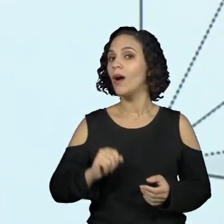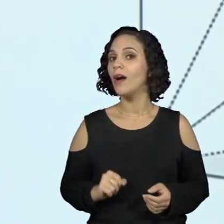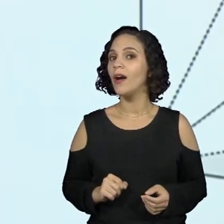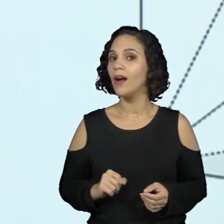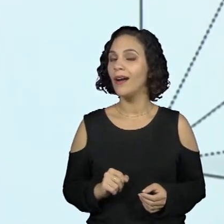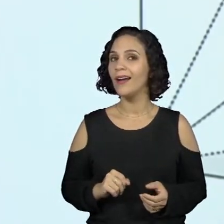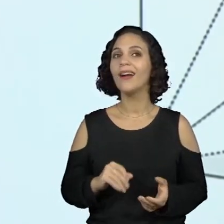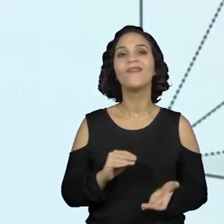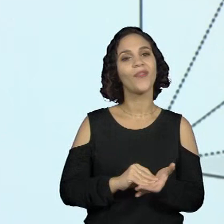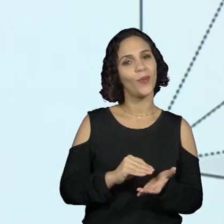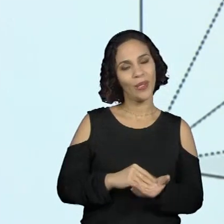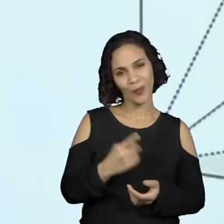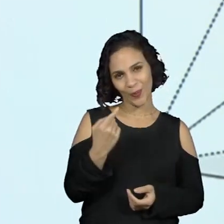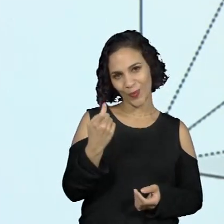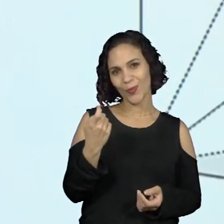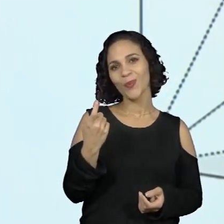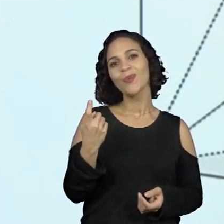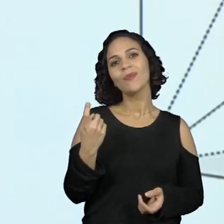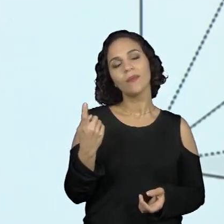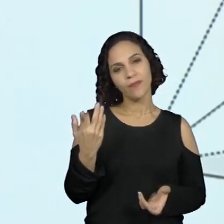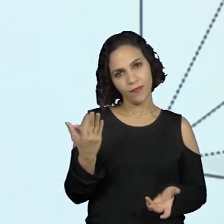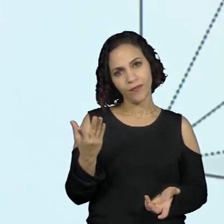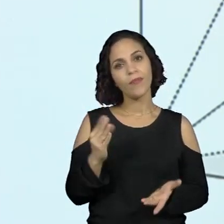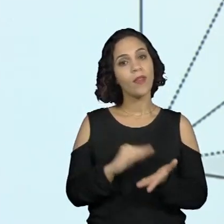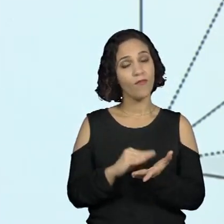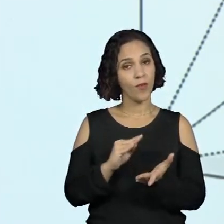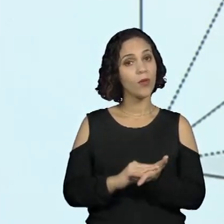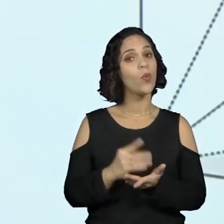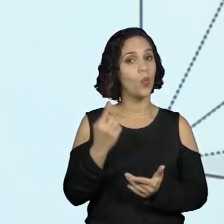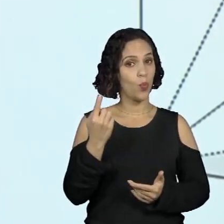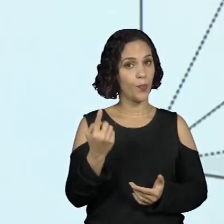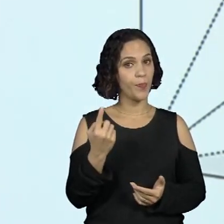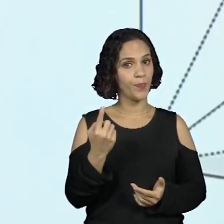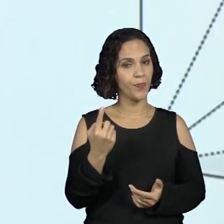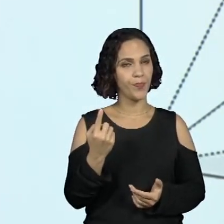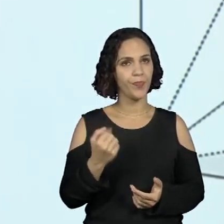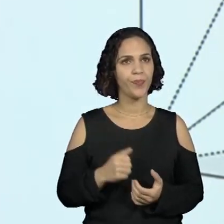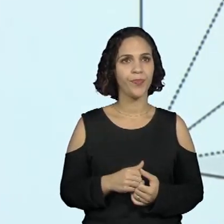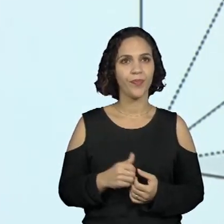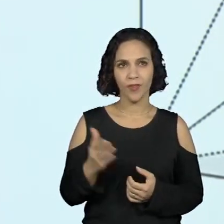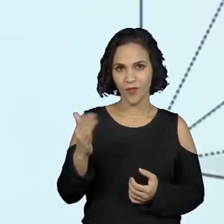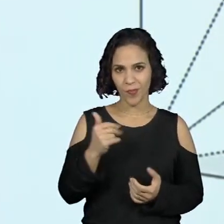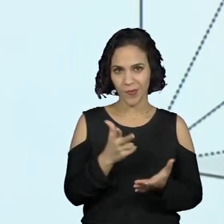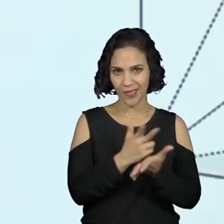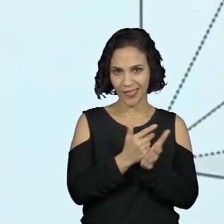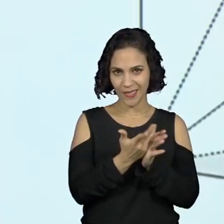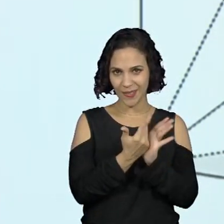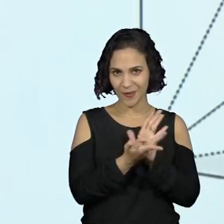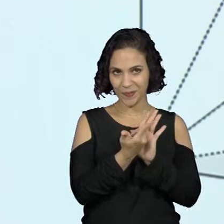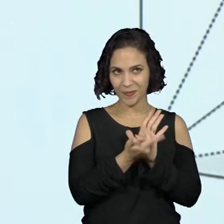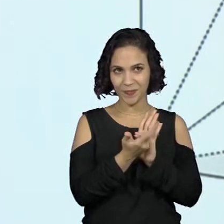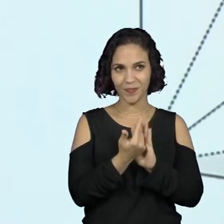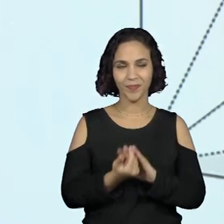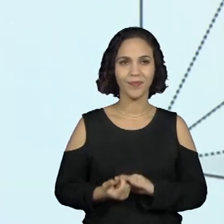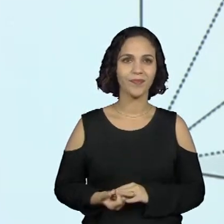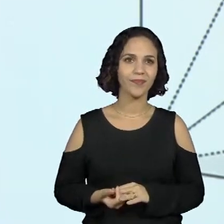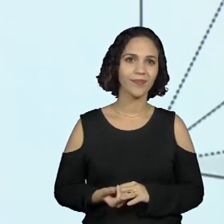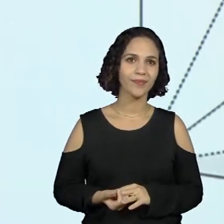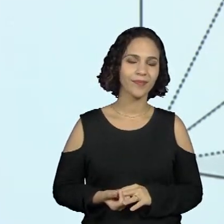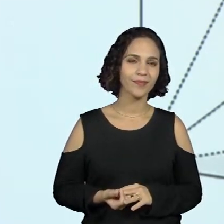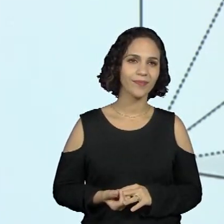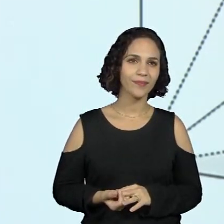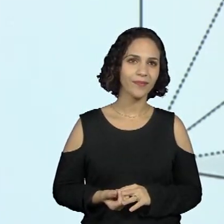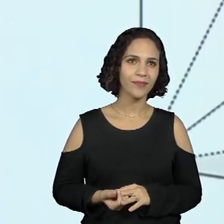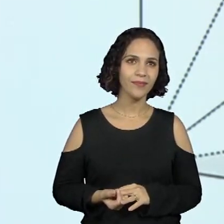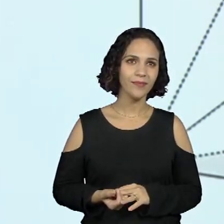Ficou faltando uma. Está faltando uma face. Então, vamos desenhar aqui a face que está